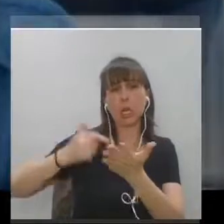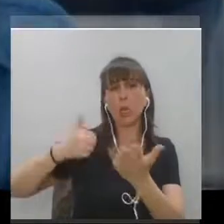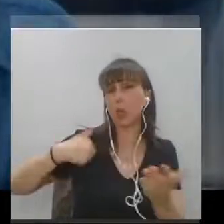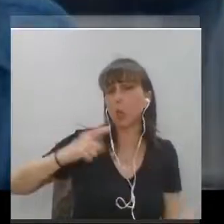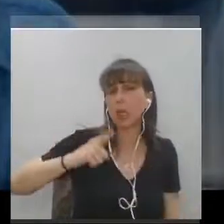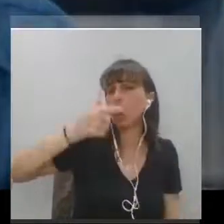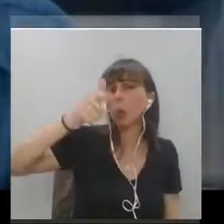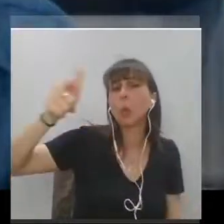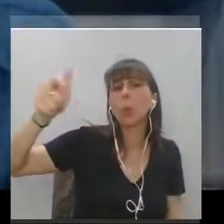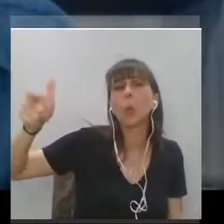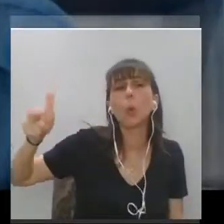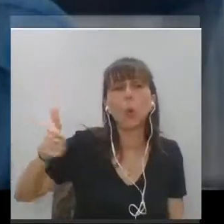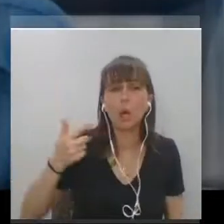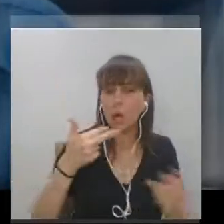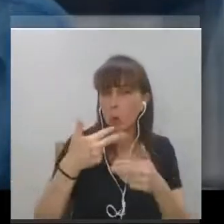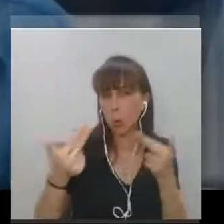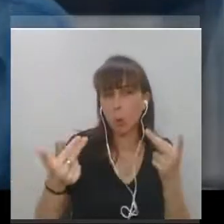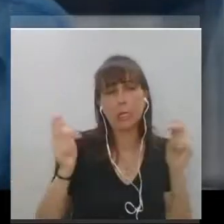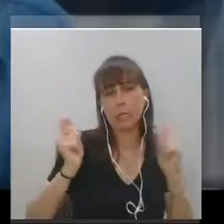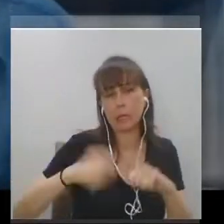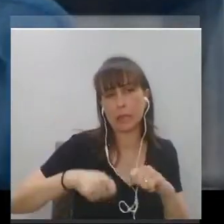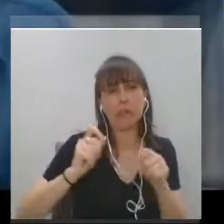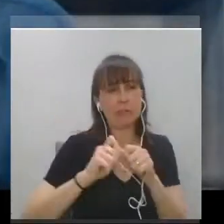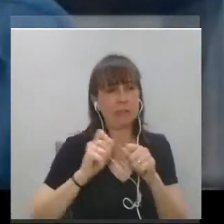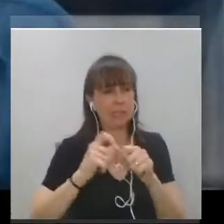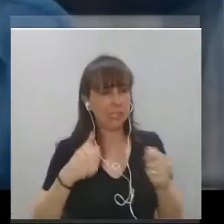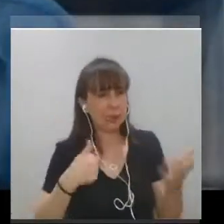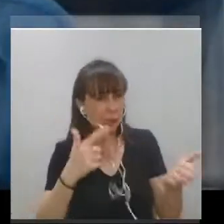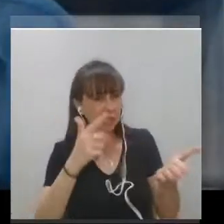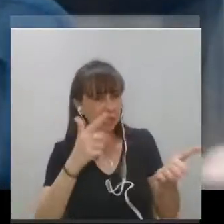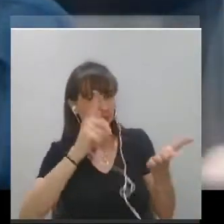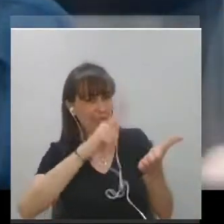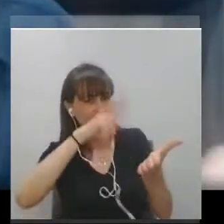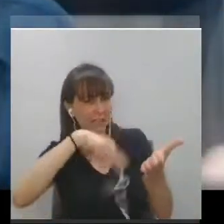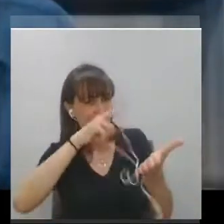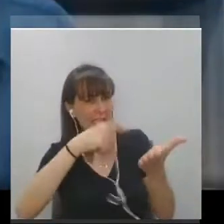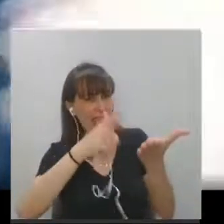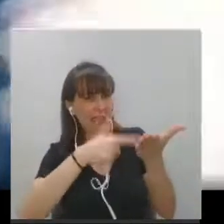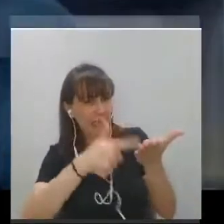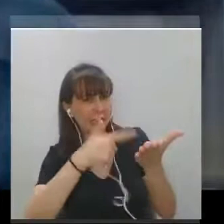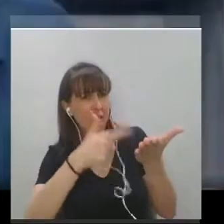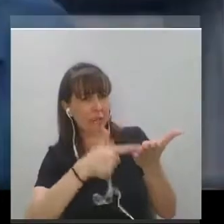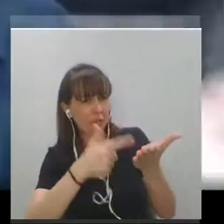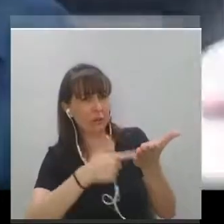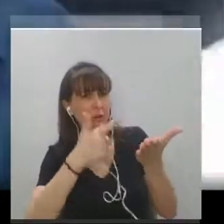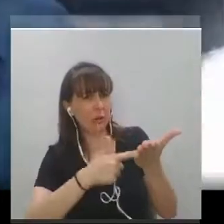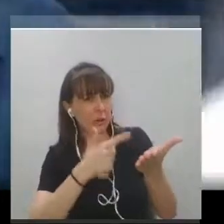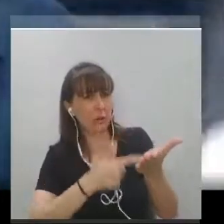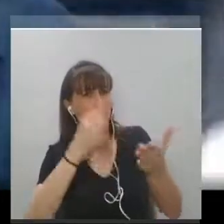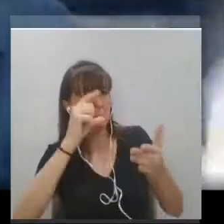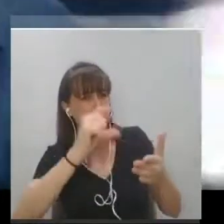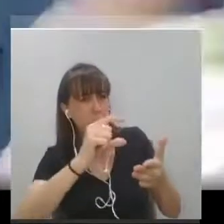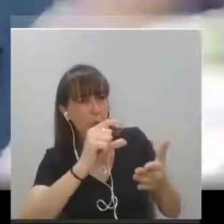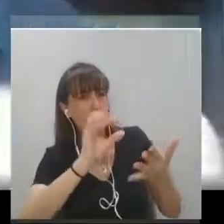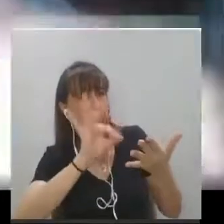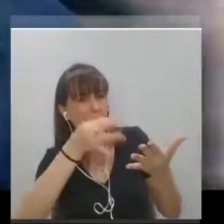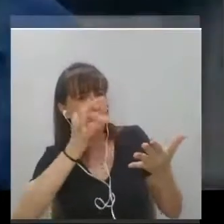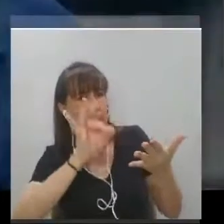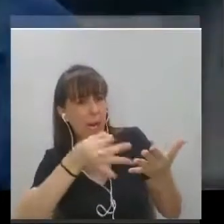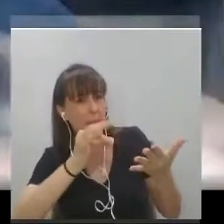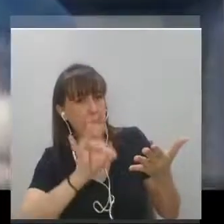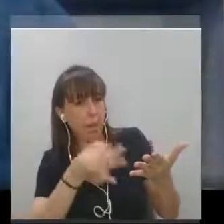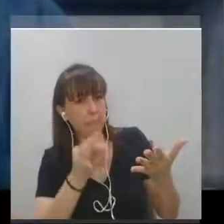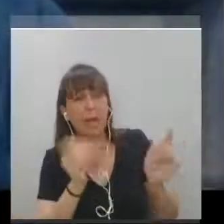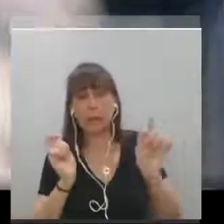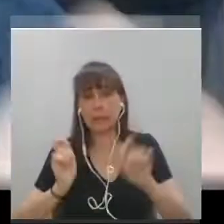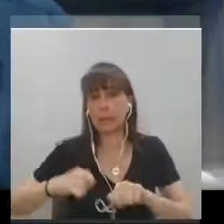na minha vida para fazer, e eu vou mexer com livro, né, ficar lendo páginas e mais páginas, sendo que eu poderia muito bem assistir um vídeo na internet, lá no